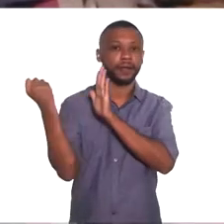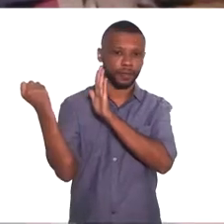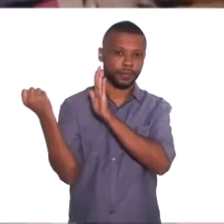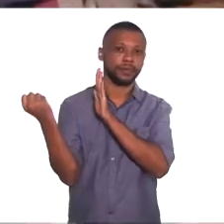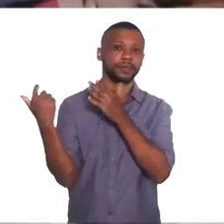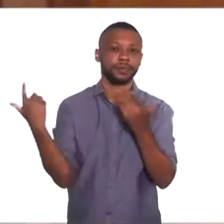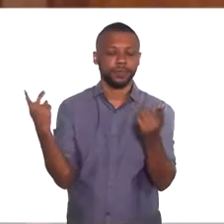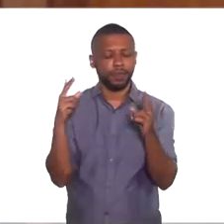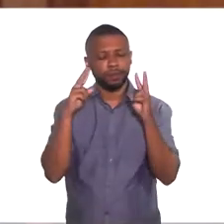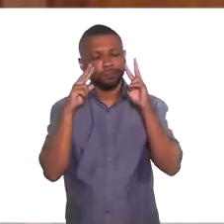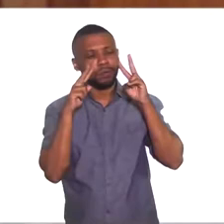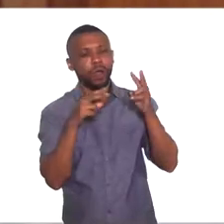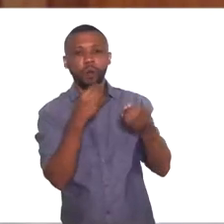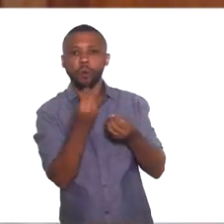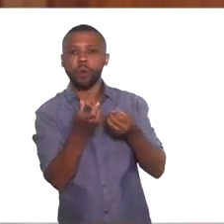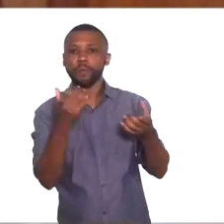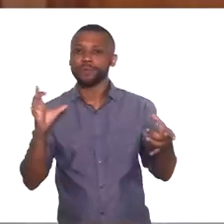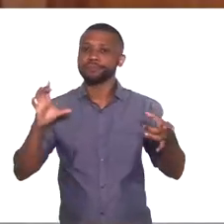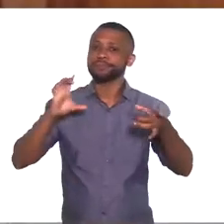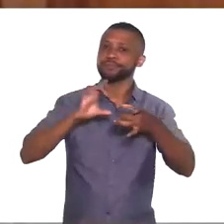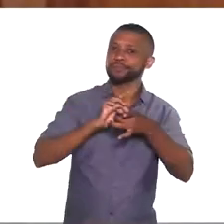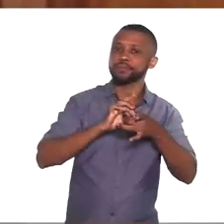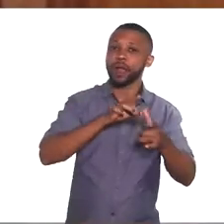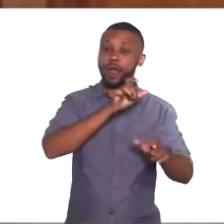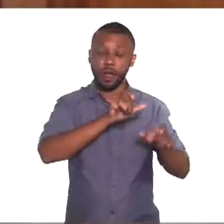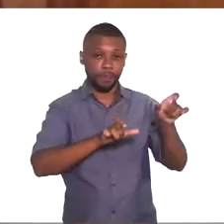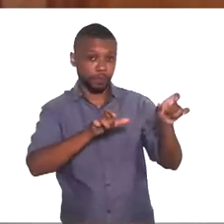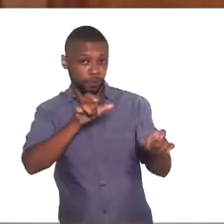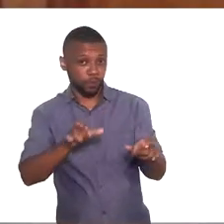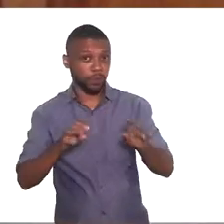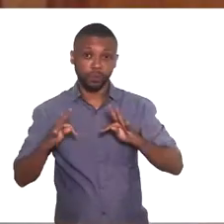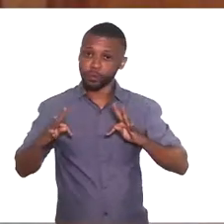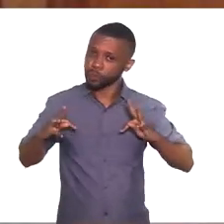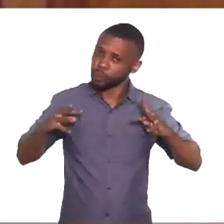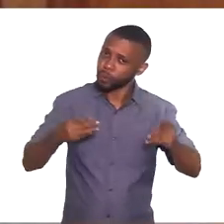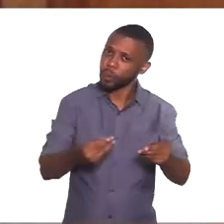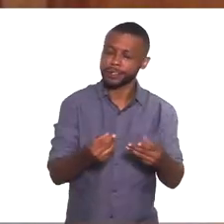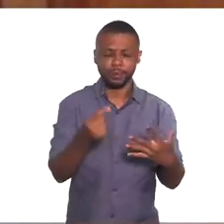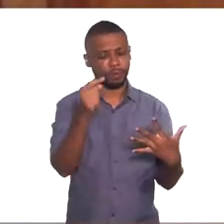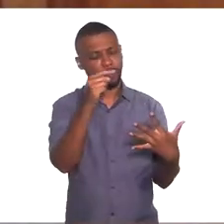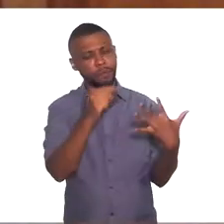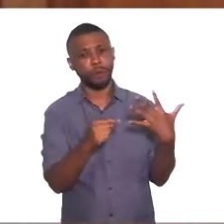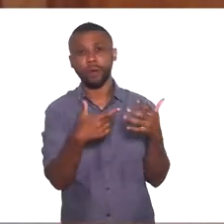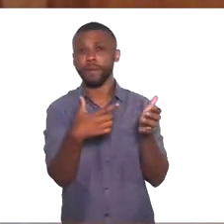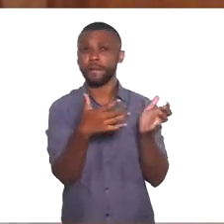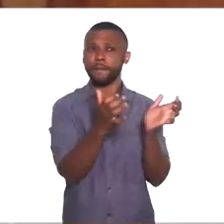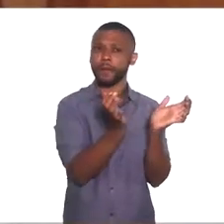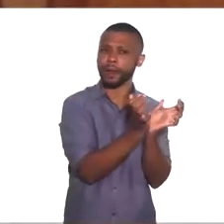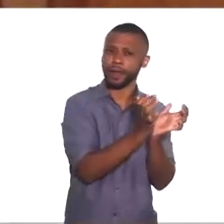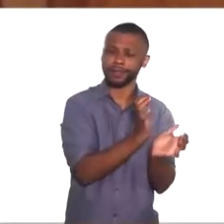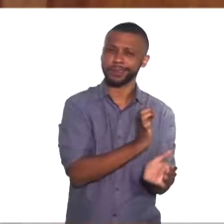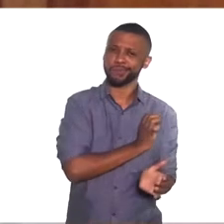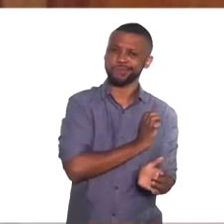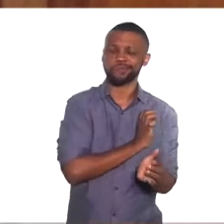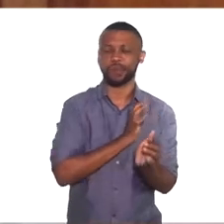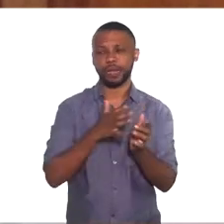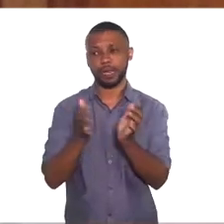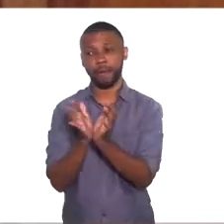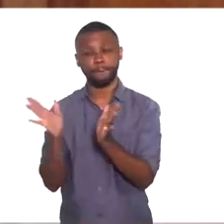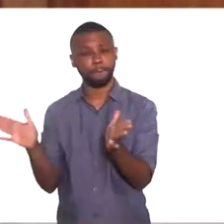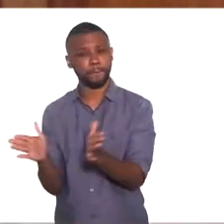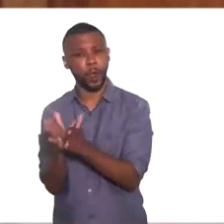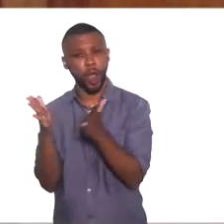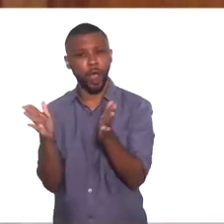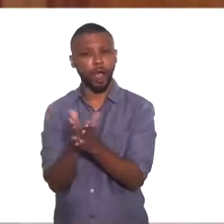Belém realmente algo que marca aí que ao ver gente como envolve as pessoas todas as pessoas